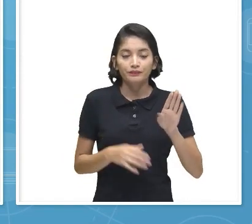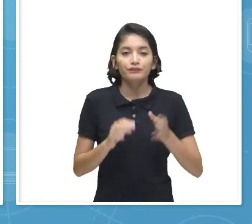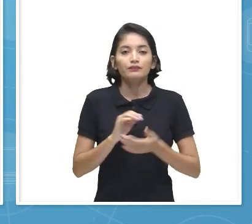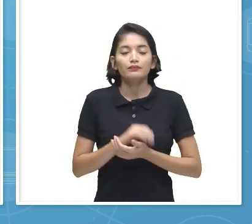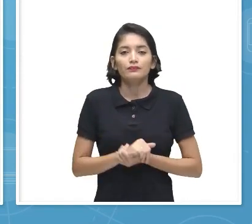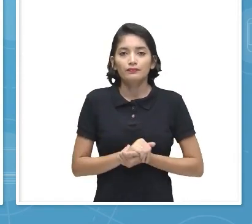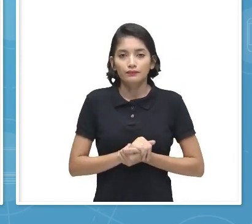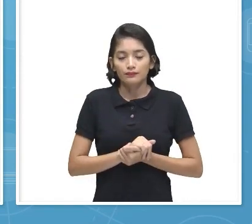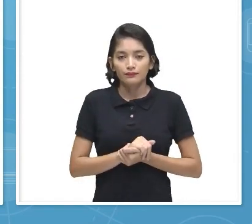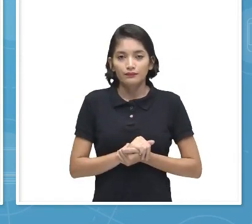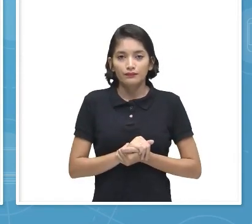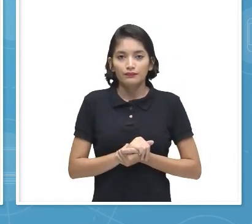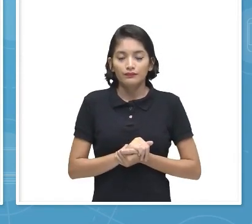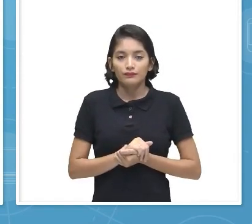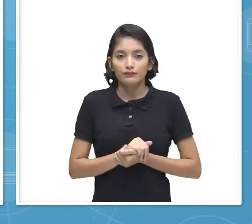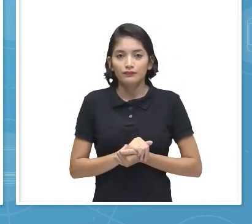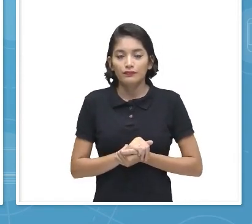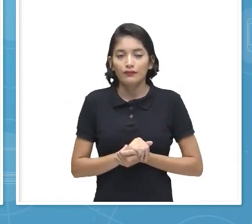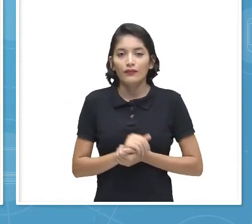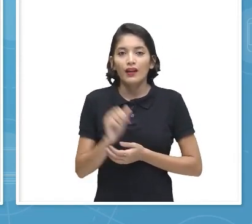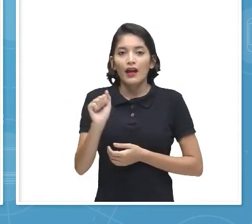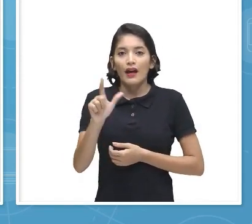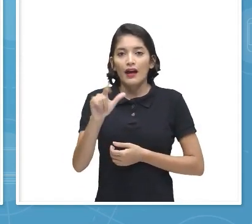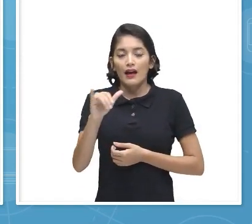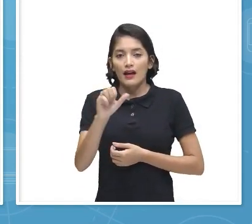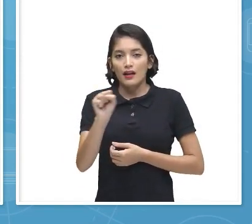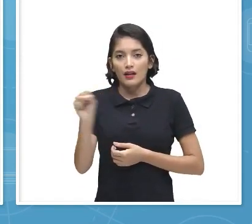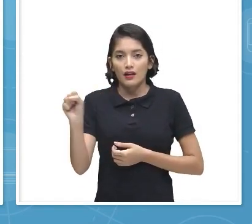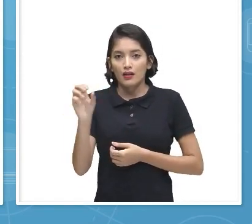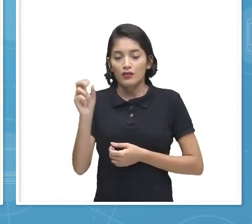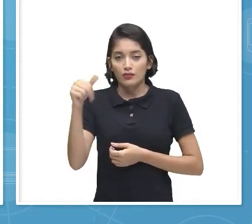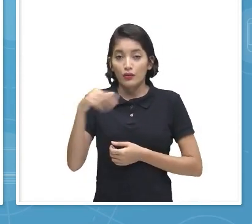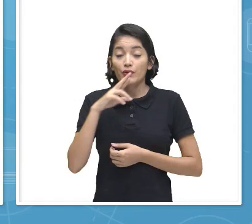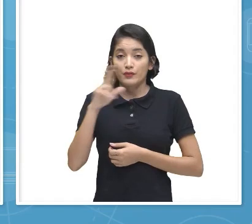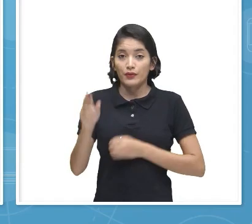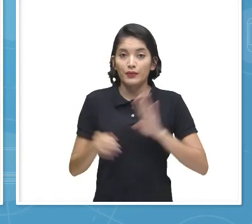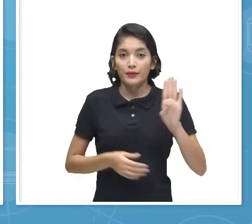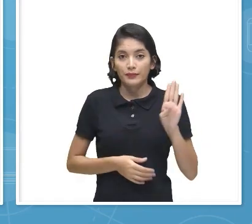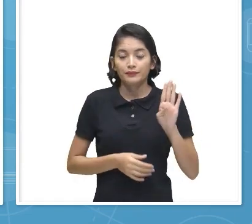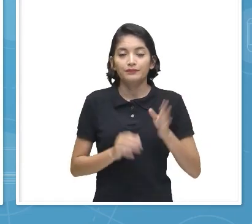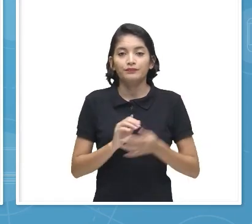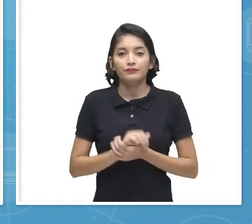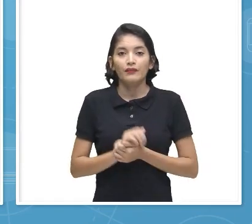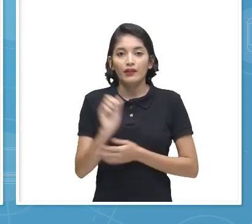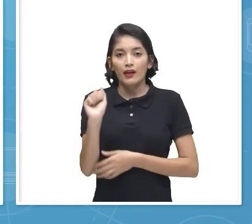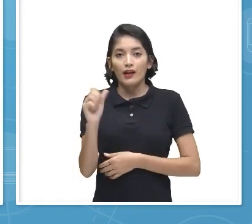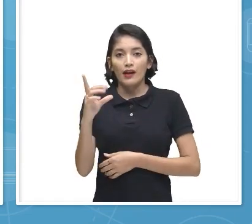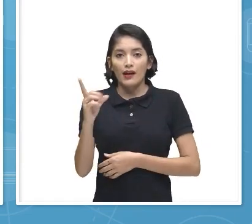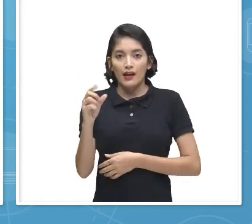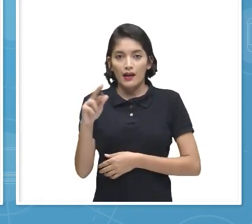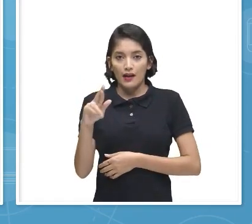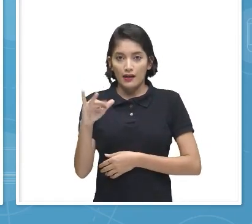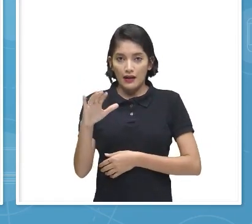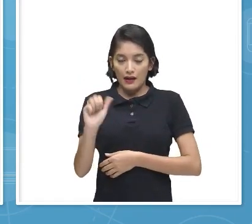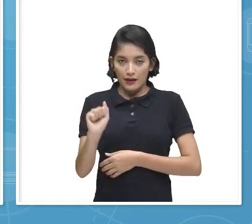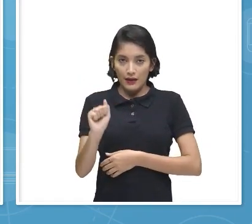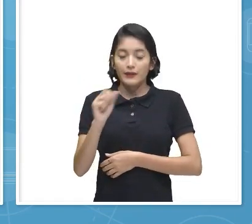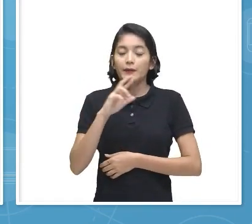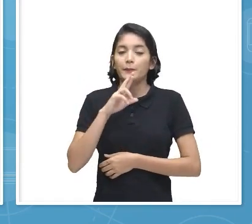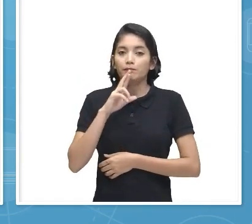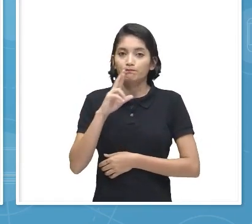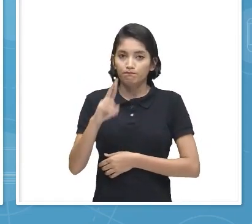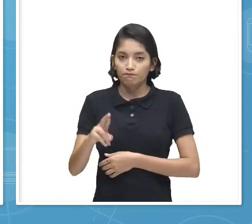Que mais? Aí o Alisson também colocou a letra B. A Adria, da escola Paula